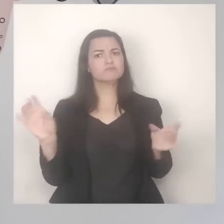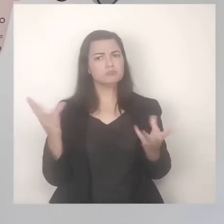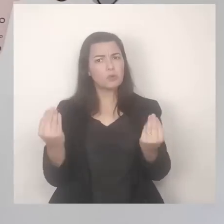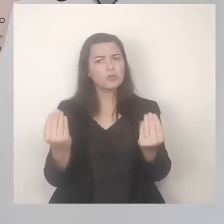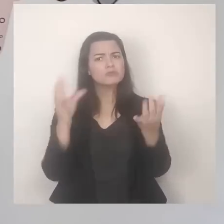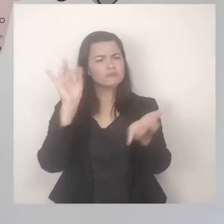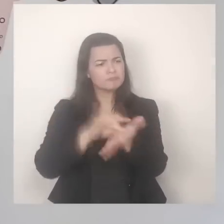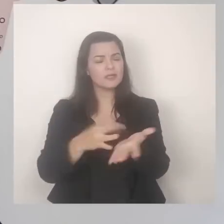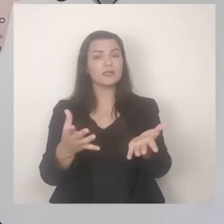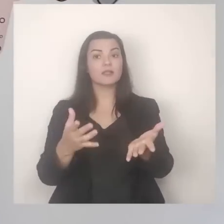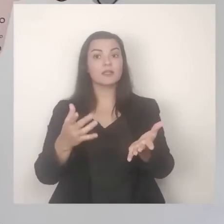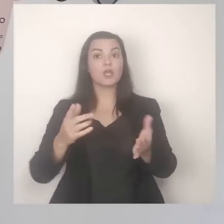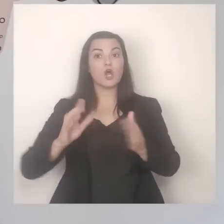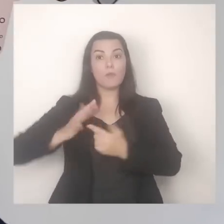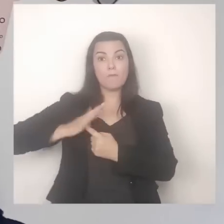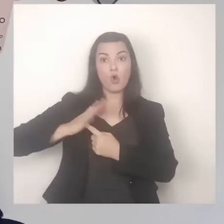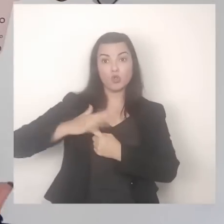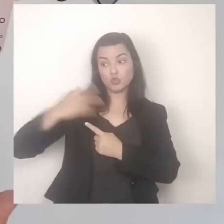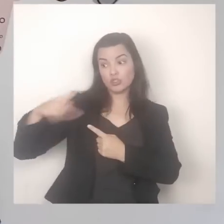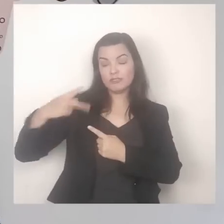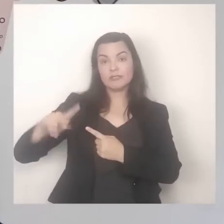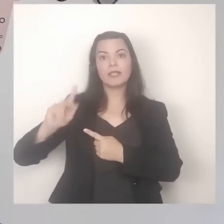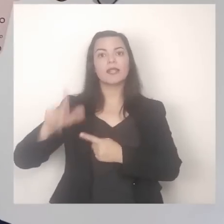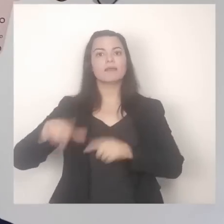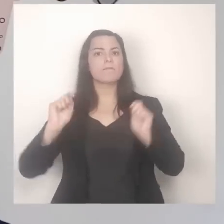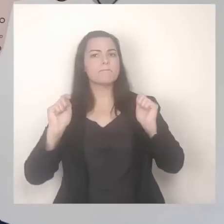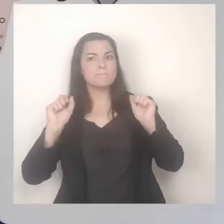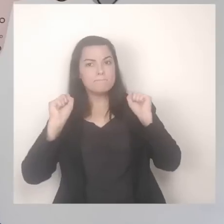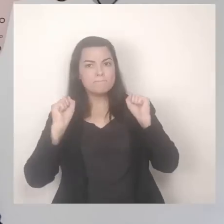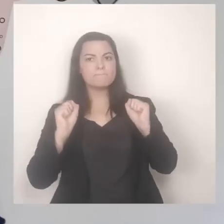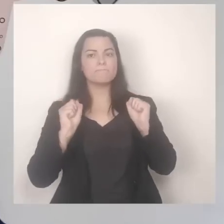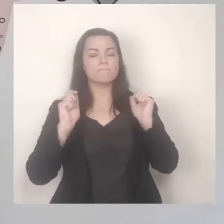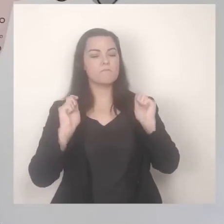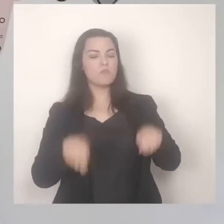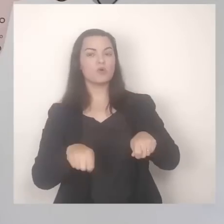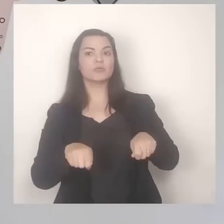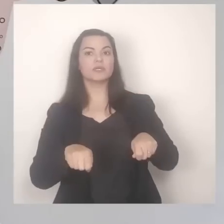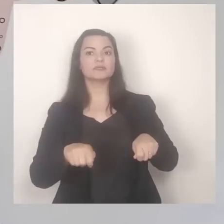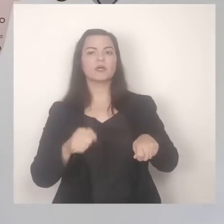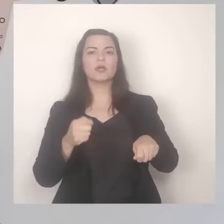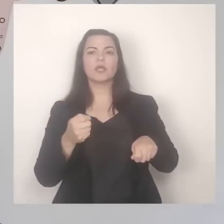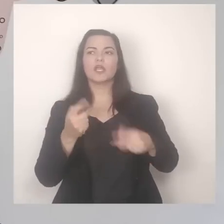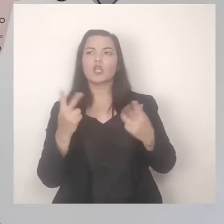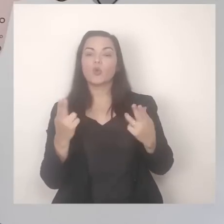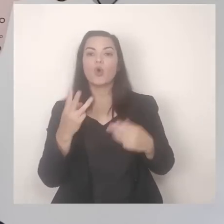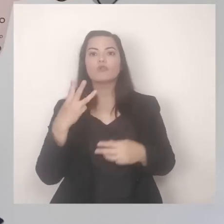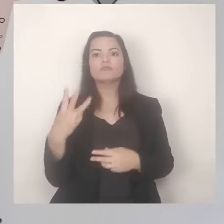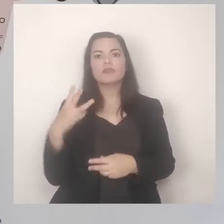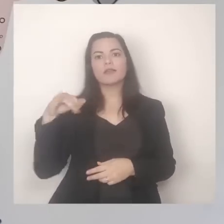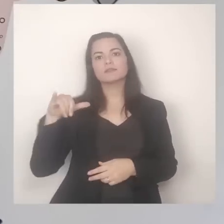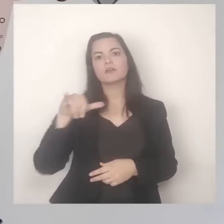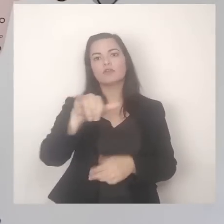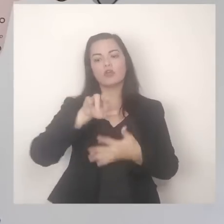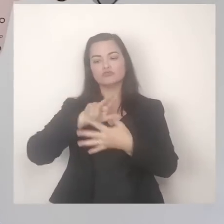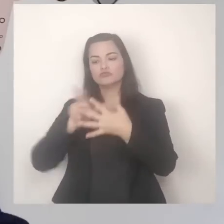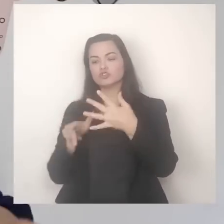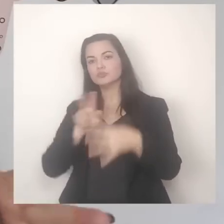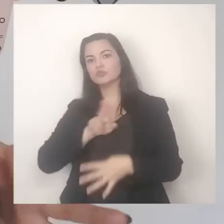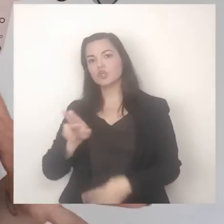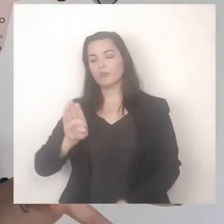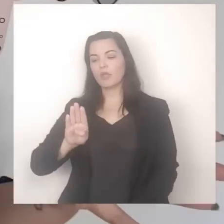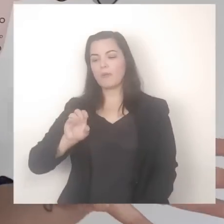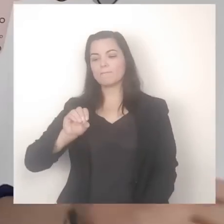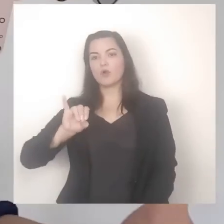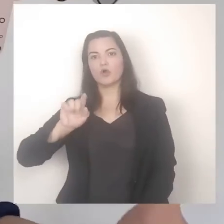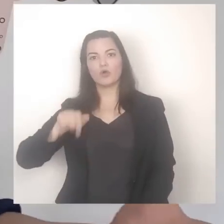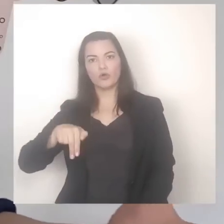motores desse avião equivalem à potência de 3 aviões do tipo Boeing. Será que vocês conseguem